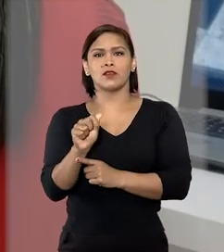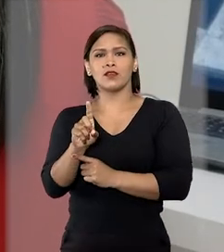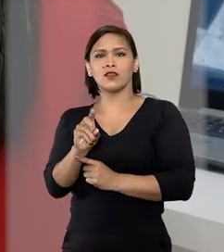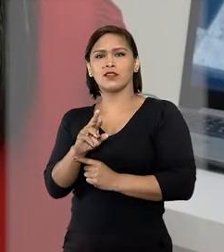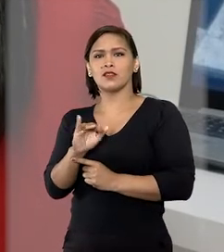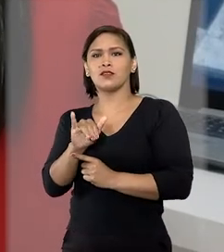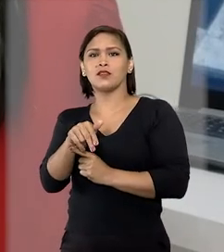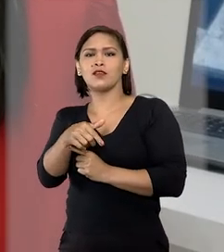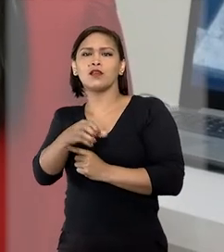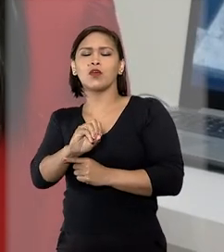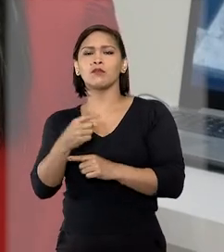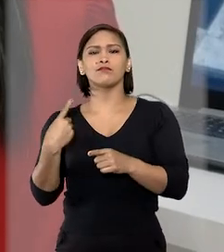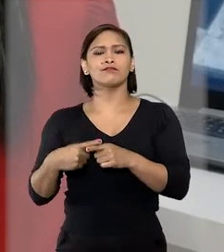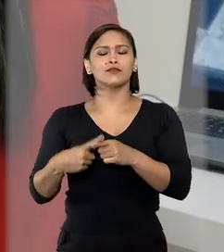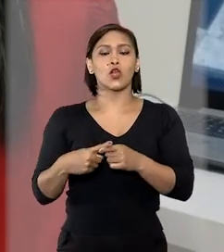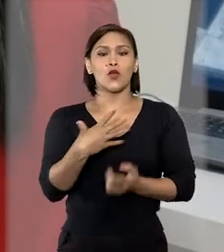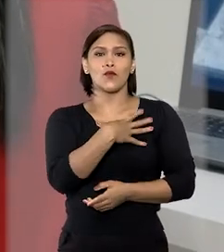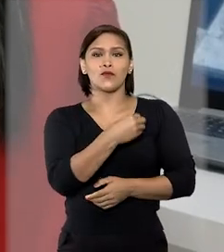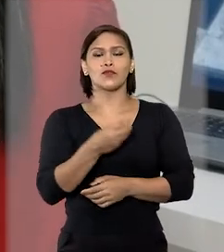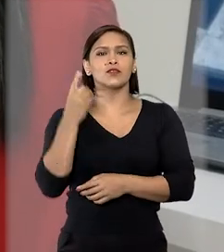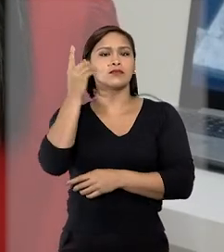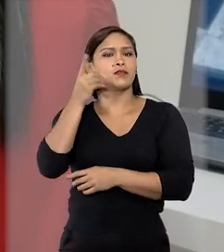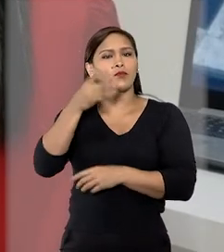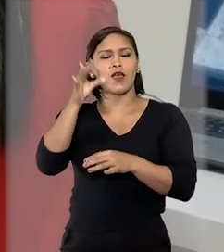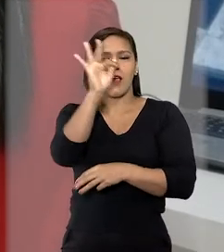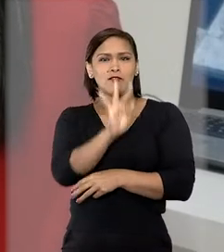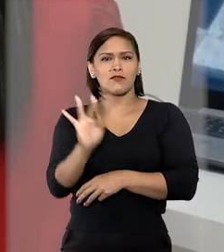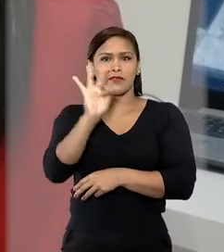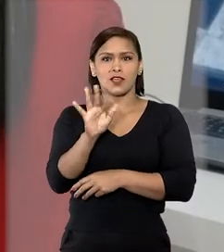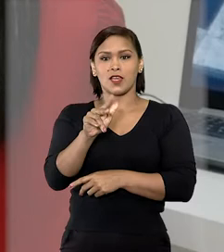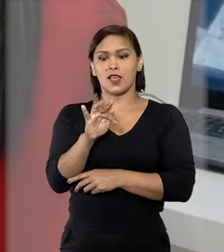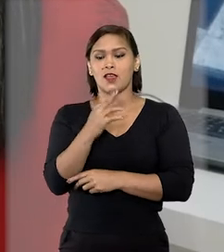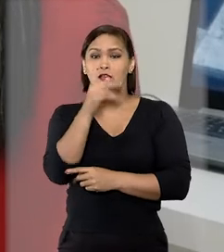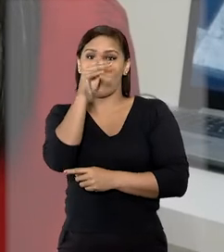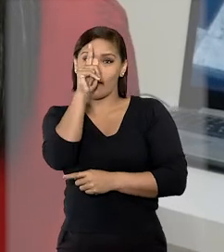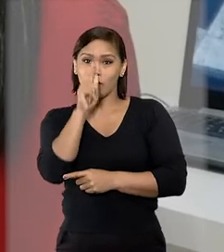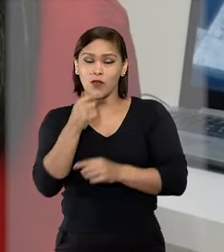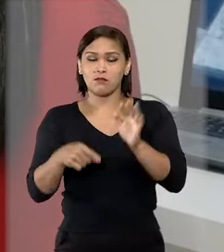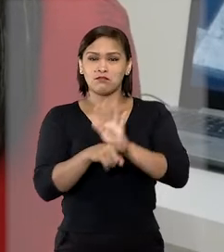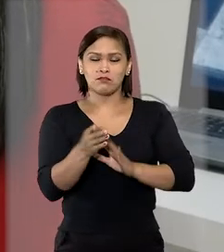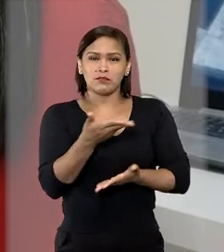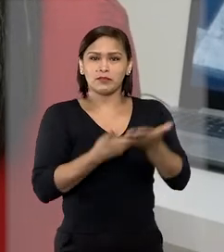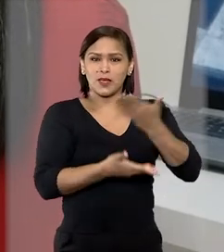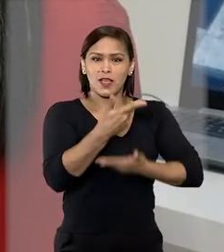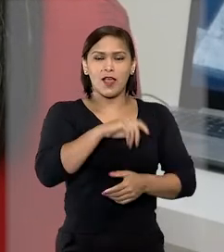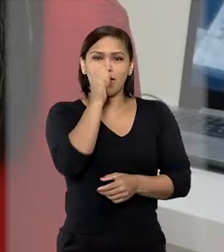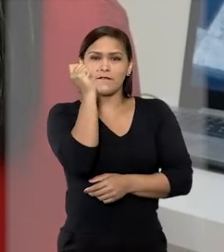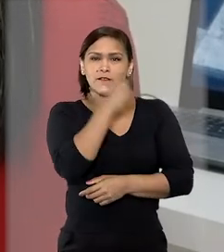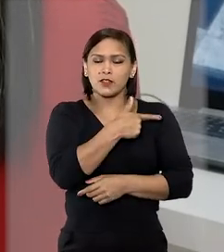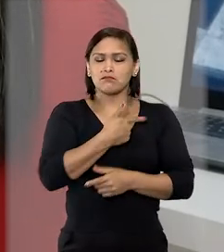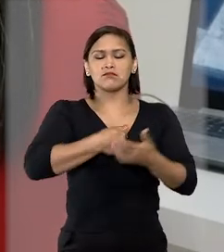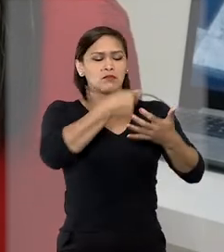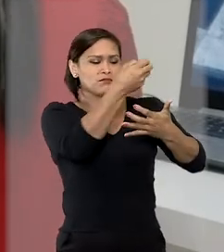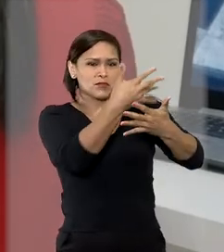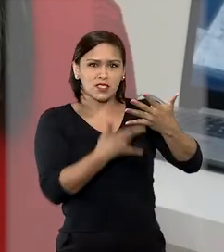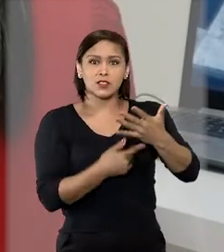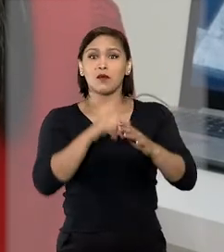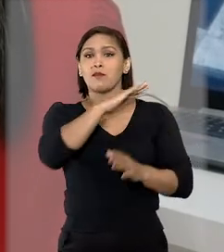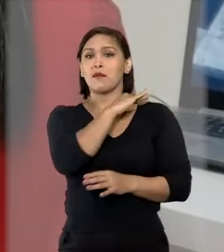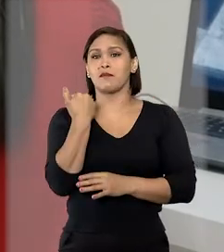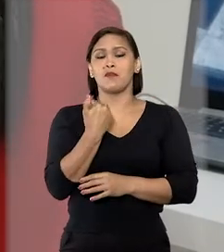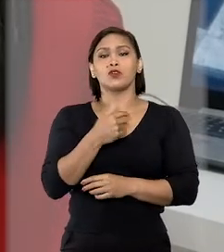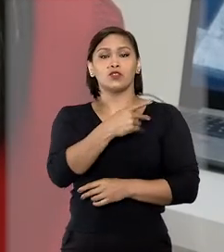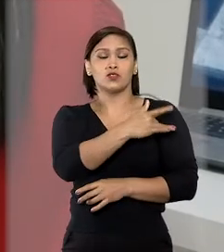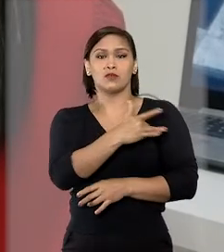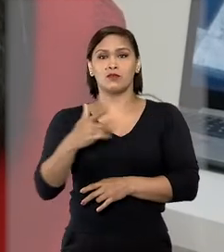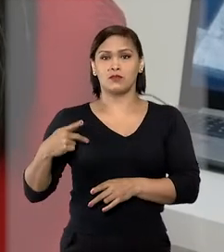dos Santos Rodrigues, um dos filhos da deputada federal Flor de Lis, acusado de participar da falsificação de uma versão sobre o assassinato do